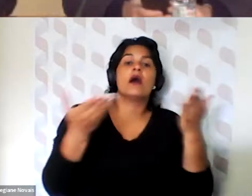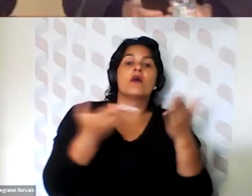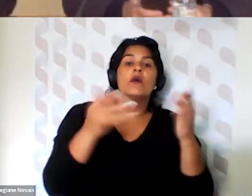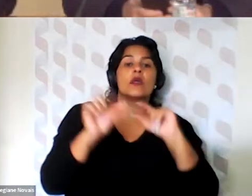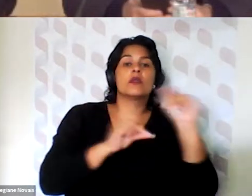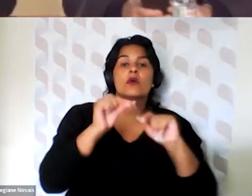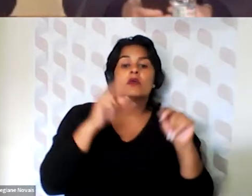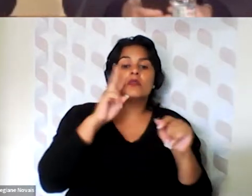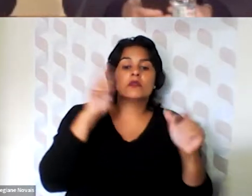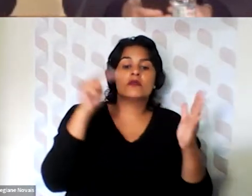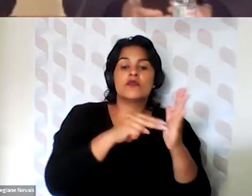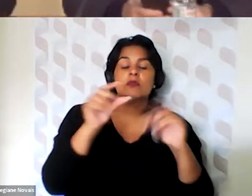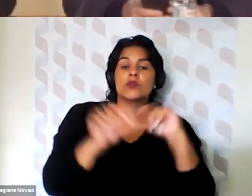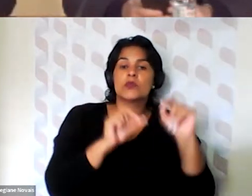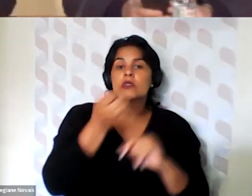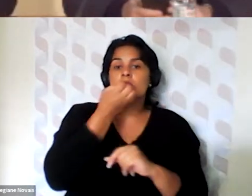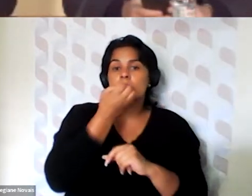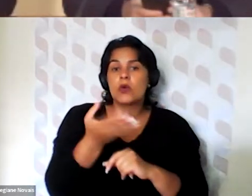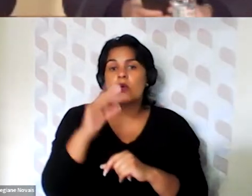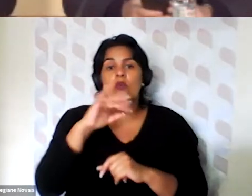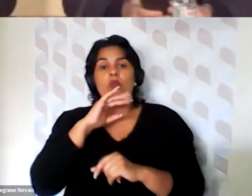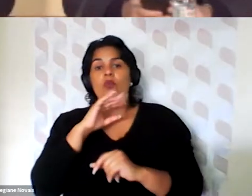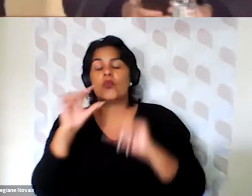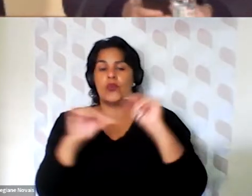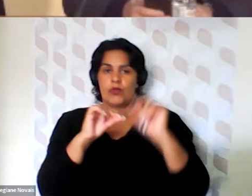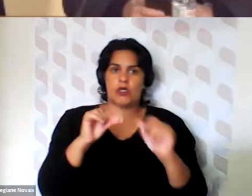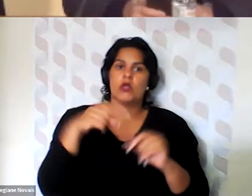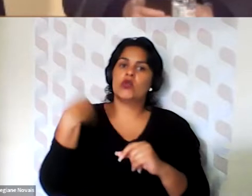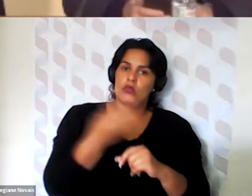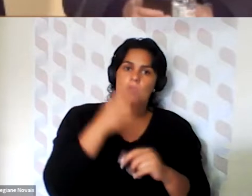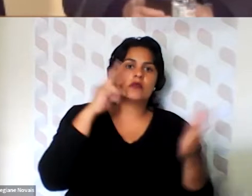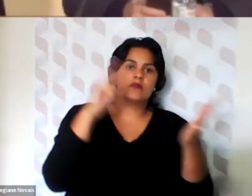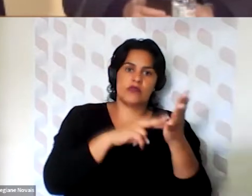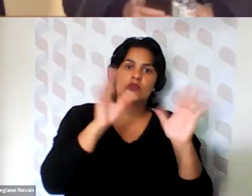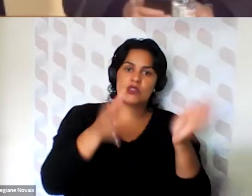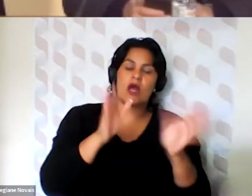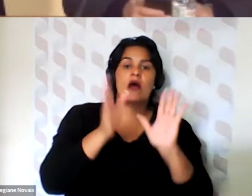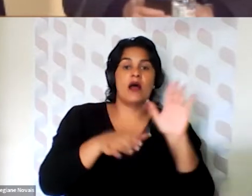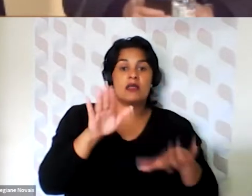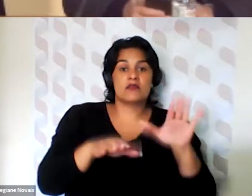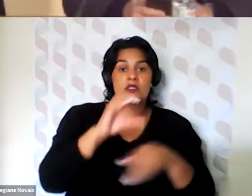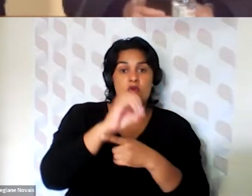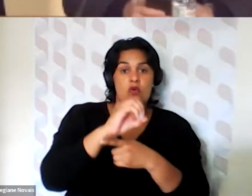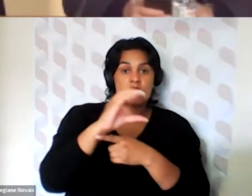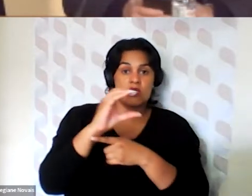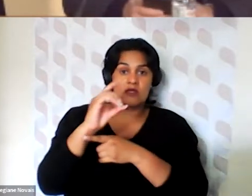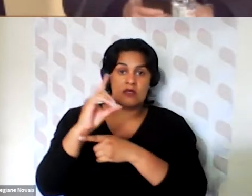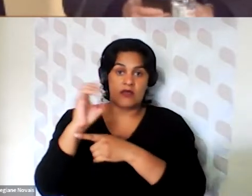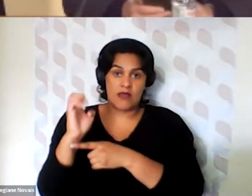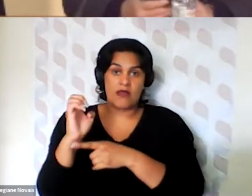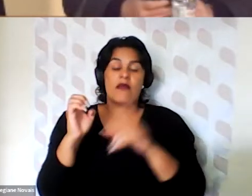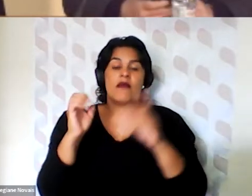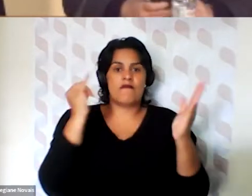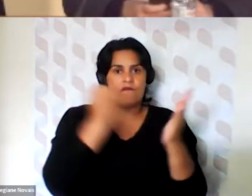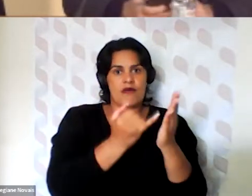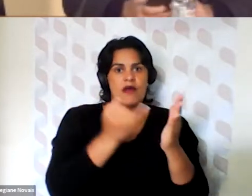vai despencar o crescimento, então os estados têm que entrar, têm que apoiar. Então, assim, a discussão é em função